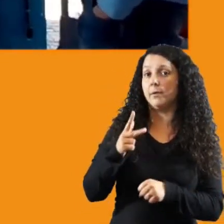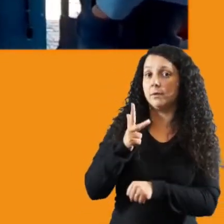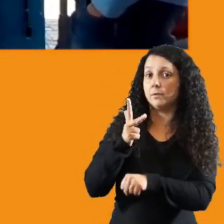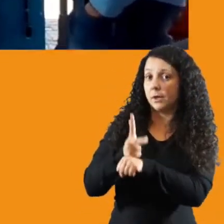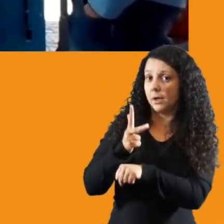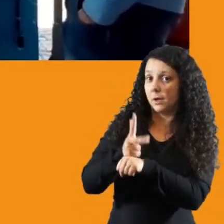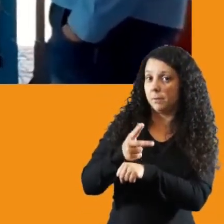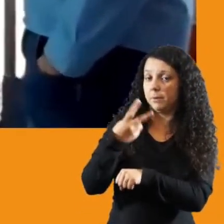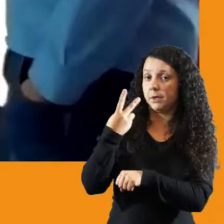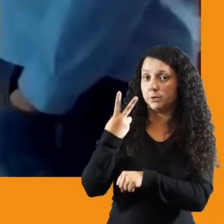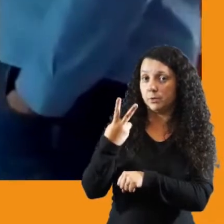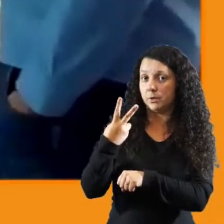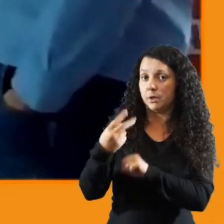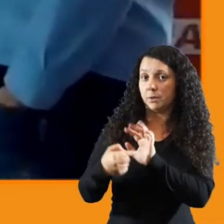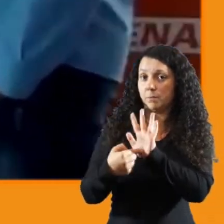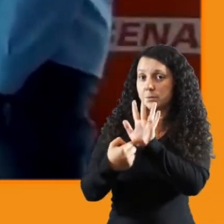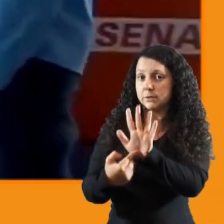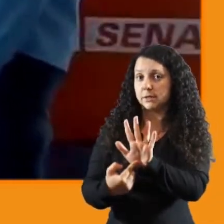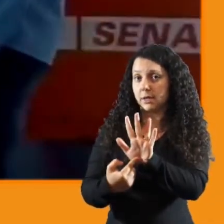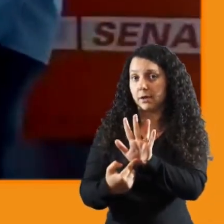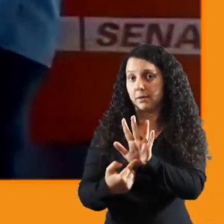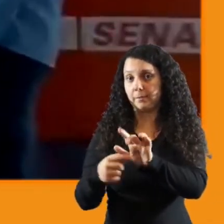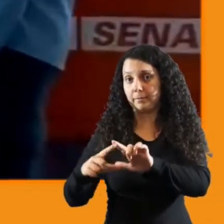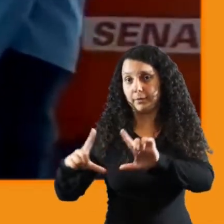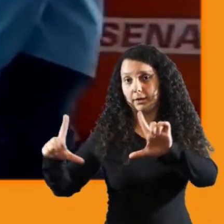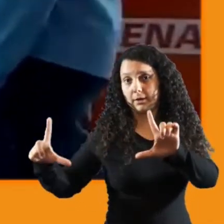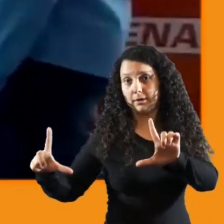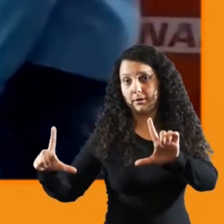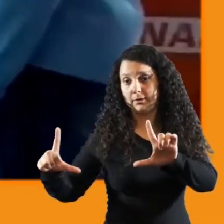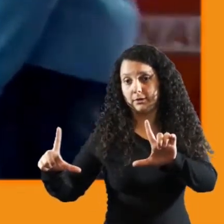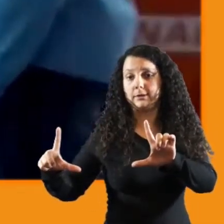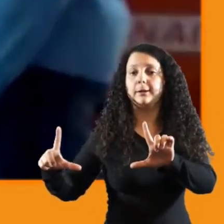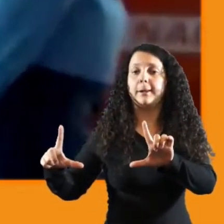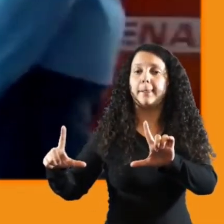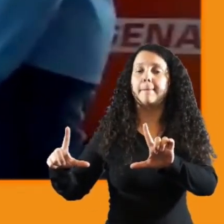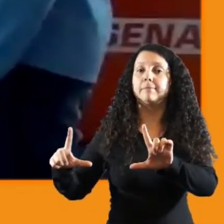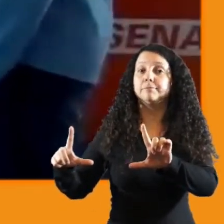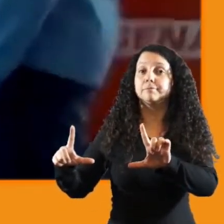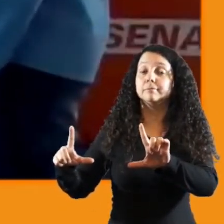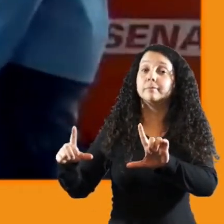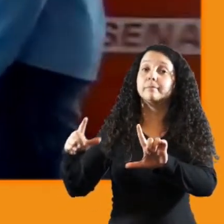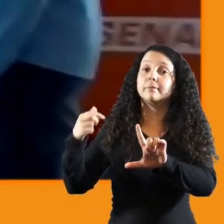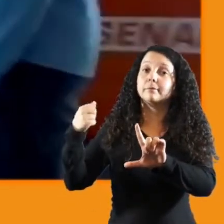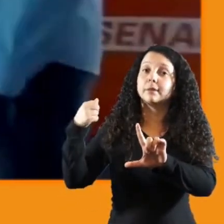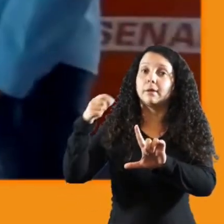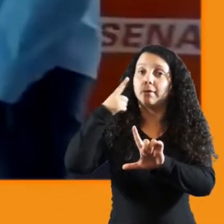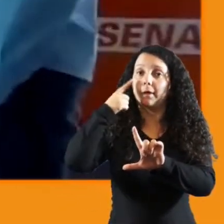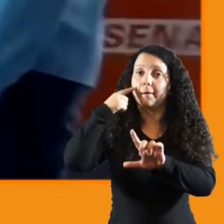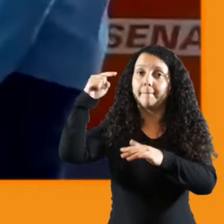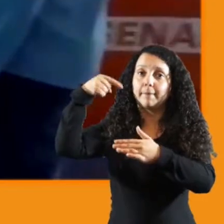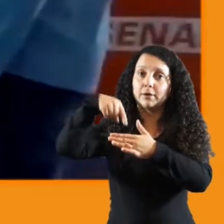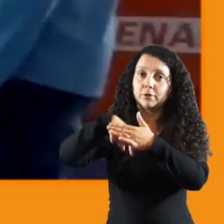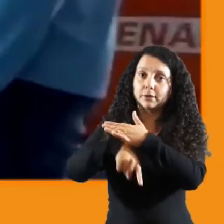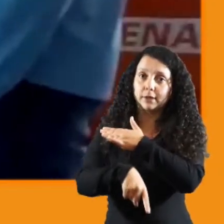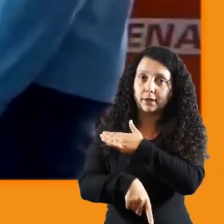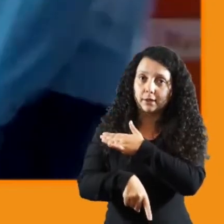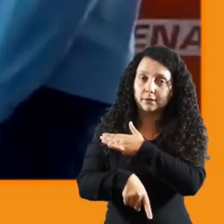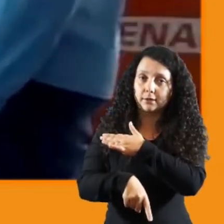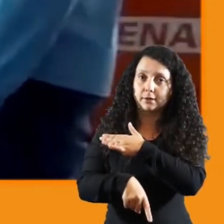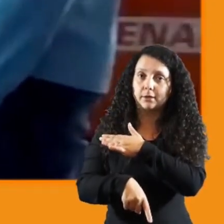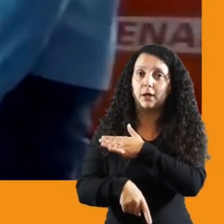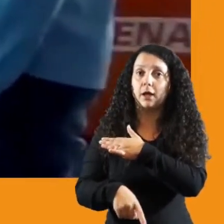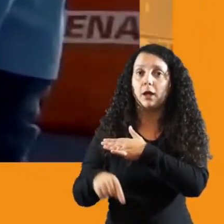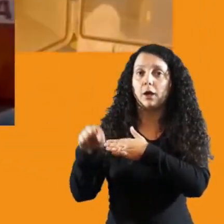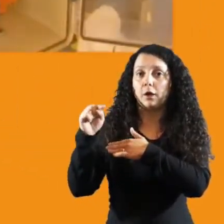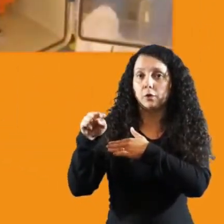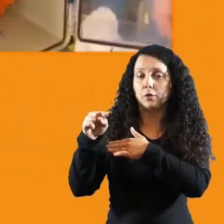posicionar aqui para a câmera 2 no painel. A gente vai trazer a parte interna que constitui ele. que o primeiro item que agora o nosso colega Alan vai falar